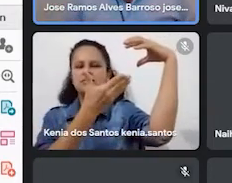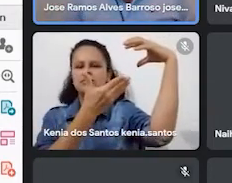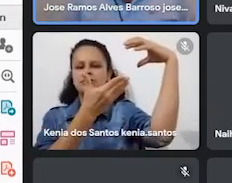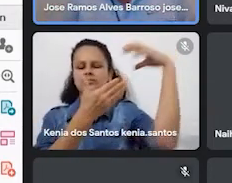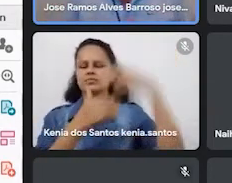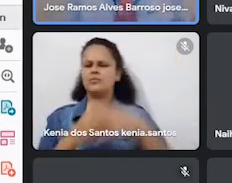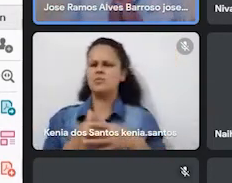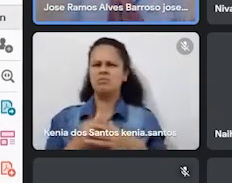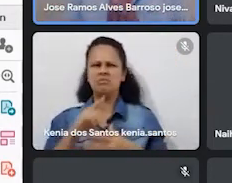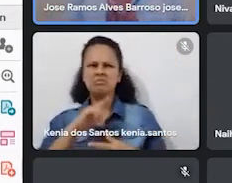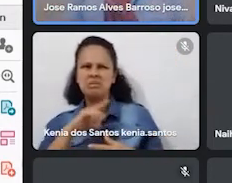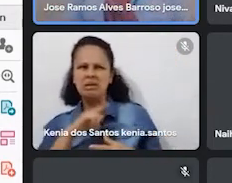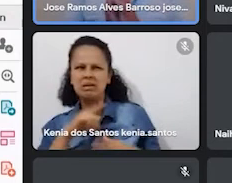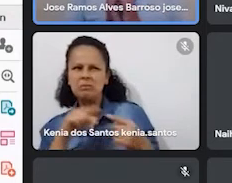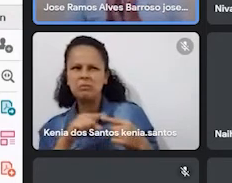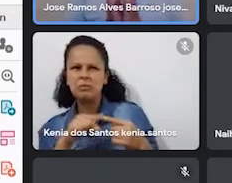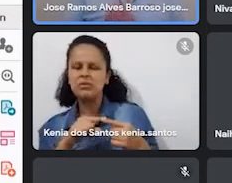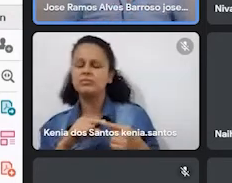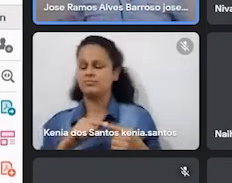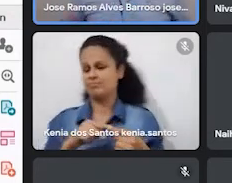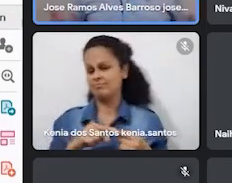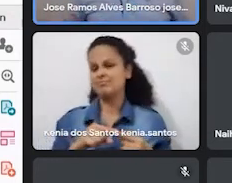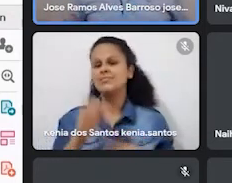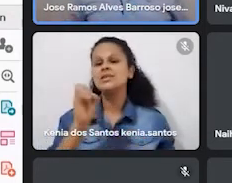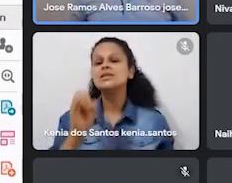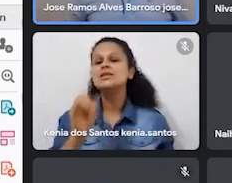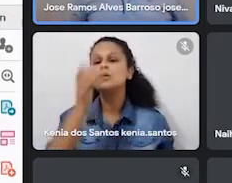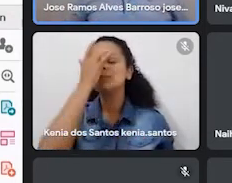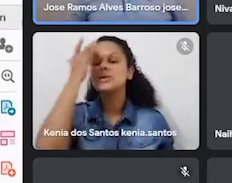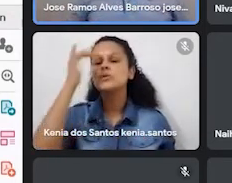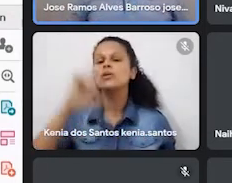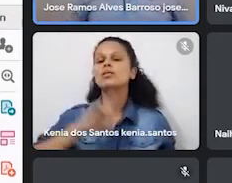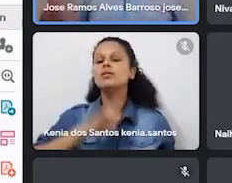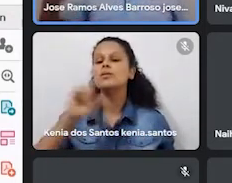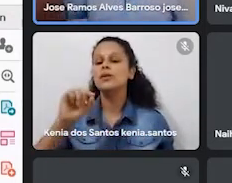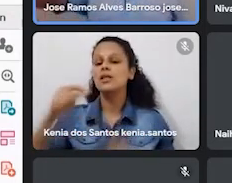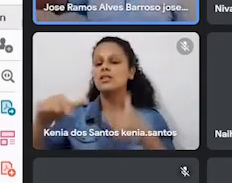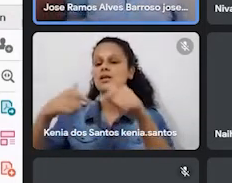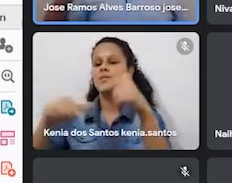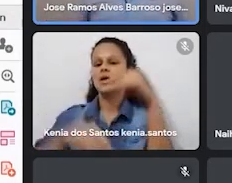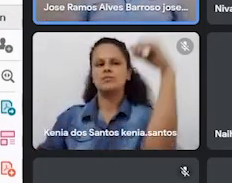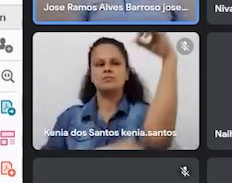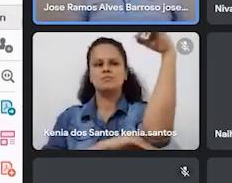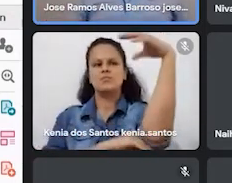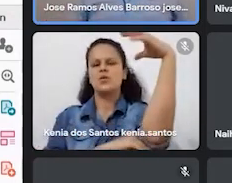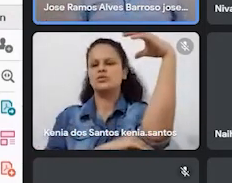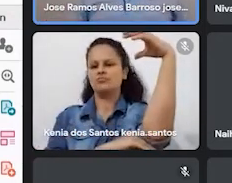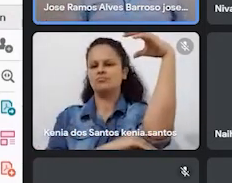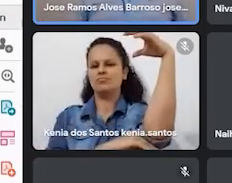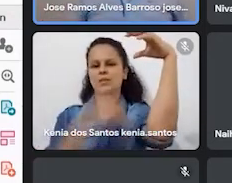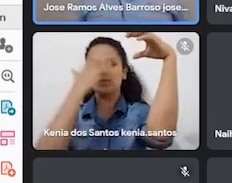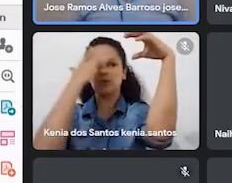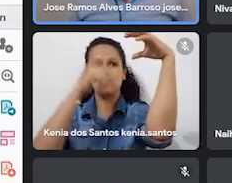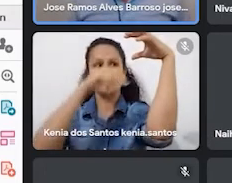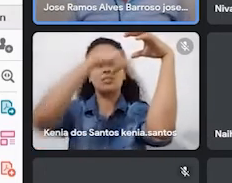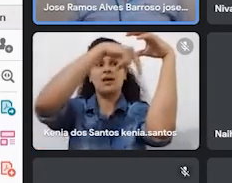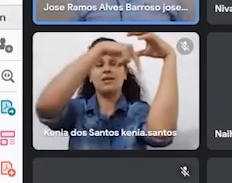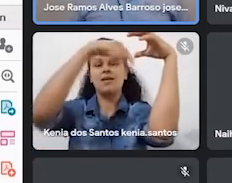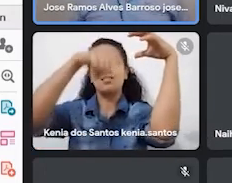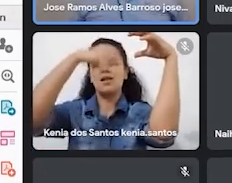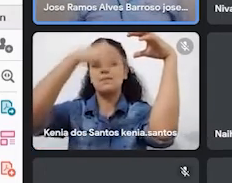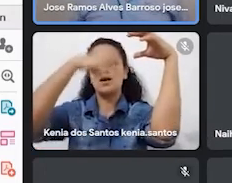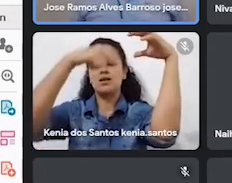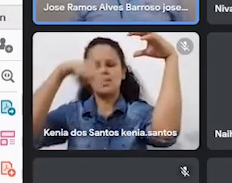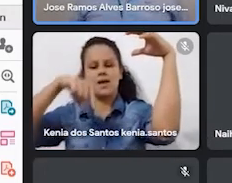Gente, a pessoa está trabalhando em cima. Quem ficar embaixo vai ficar fazendo o quê? Olhando para